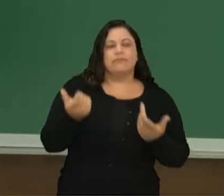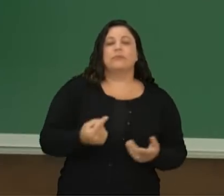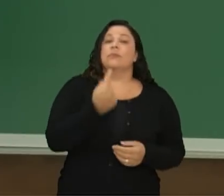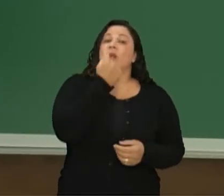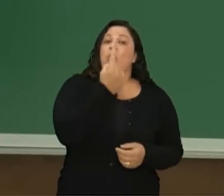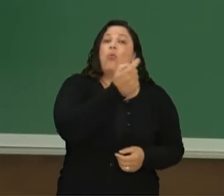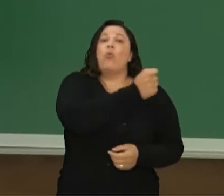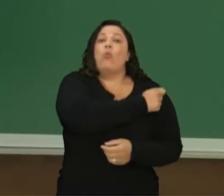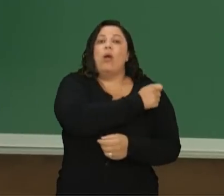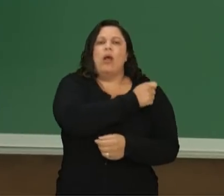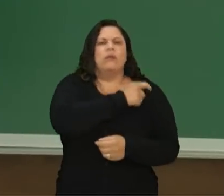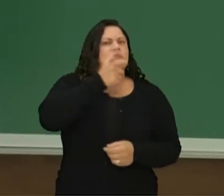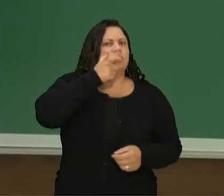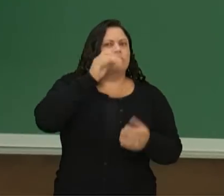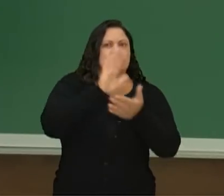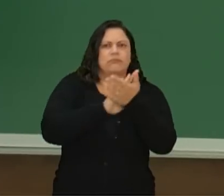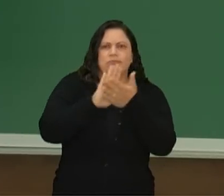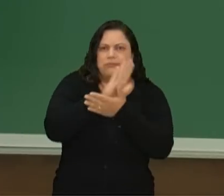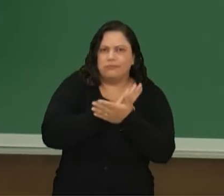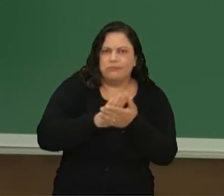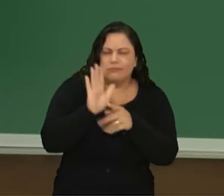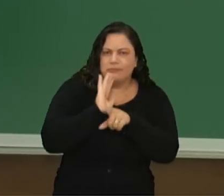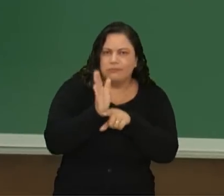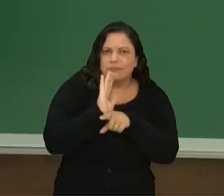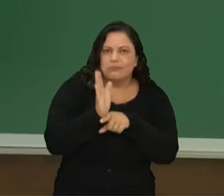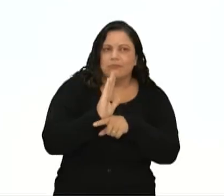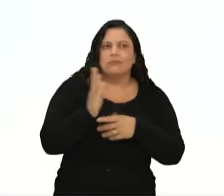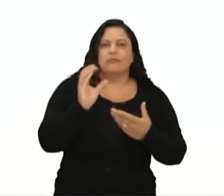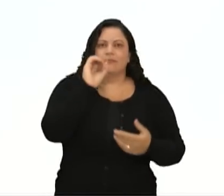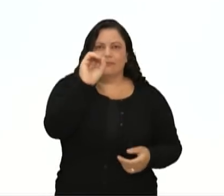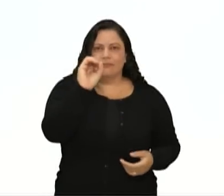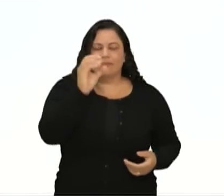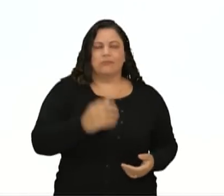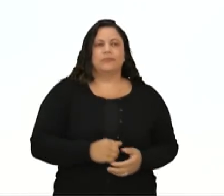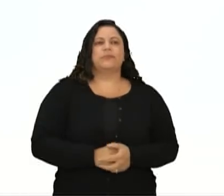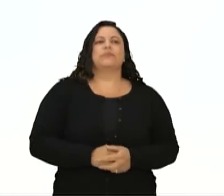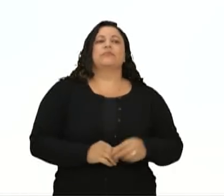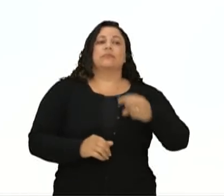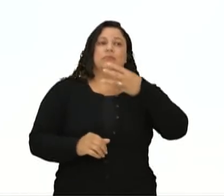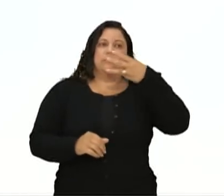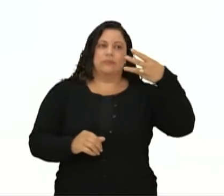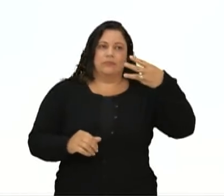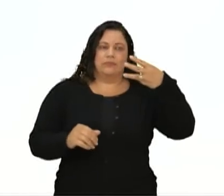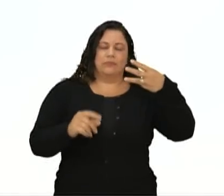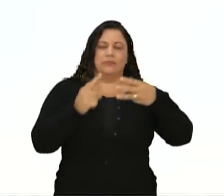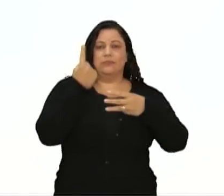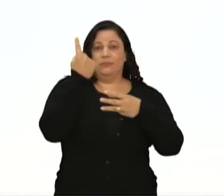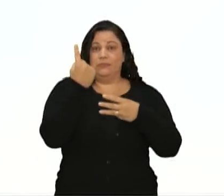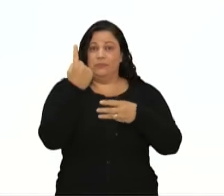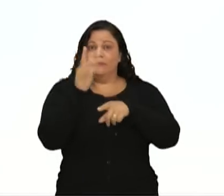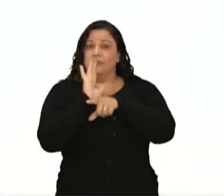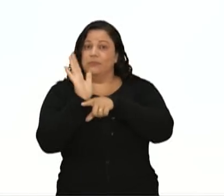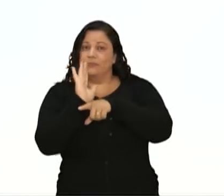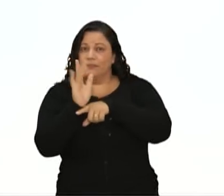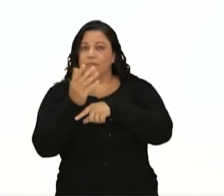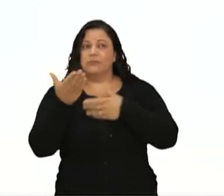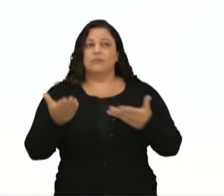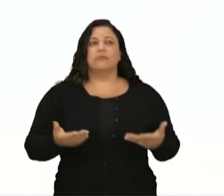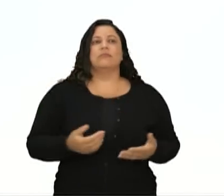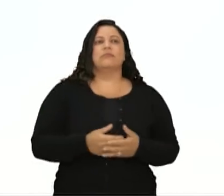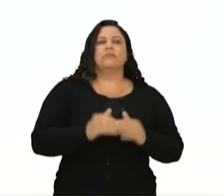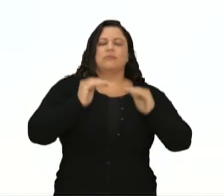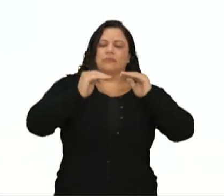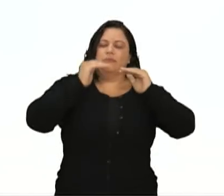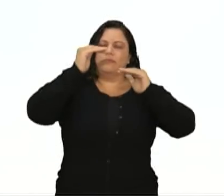aluno assistiu nenhum filme, né? 0. 3 alunos assistiram um filme. Agora,